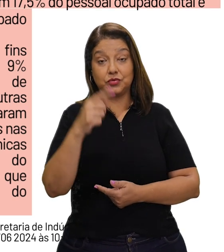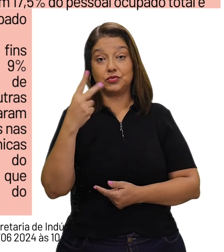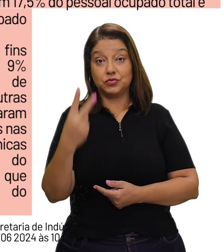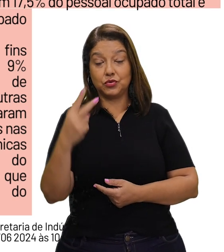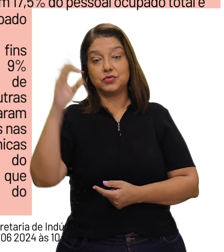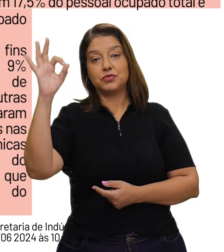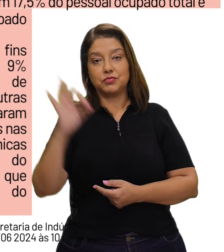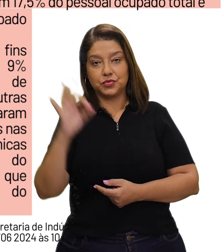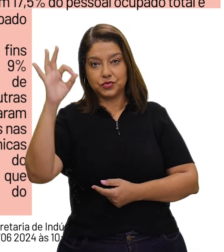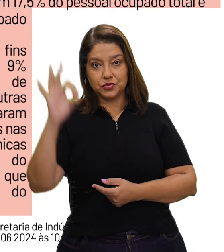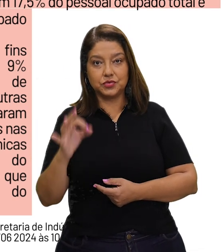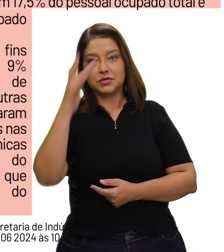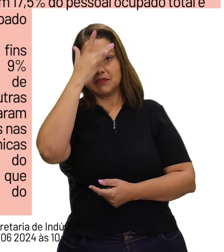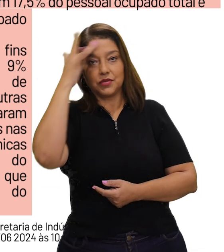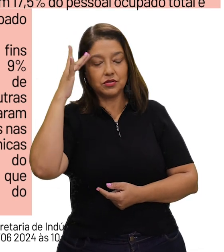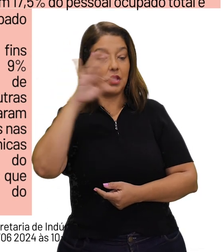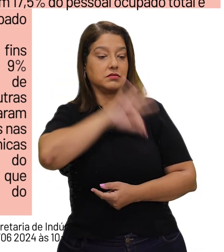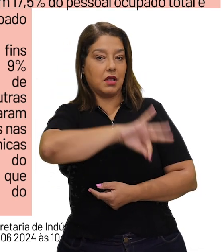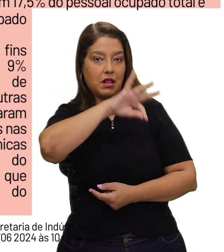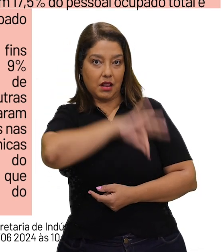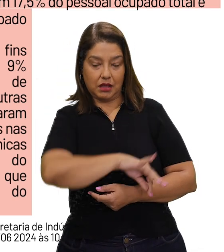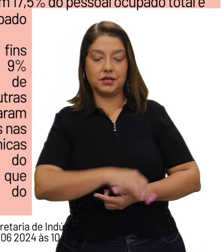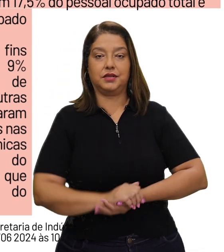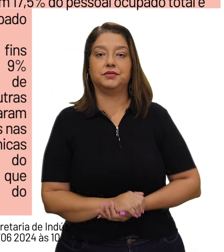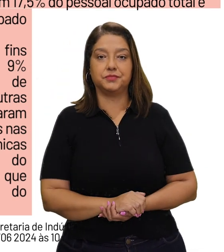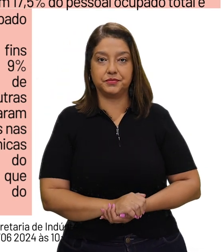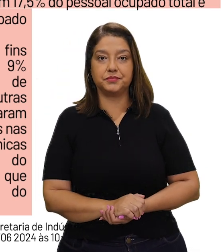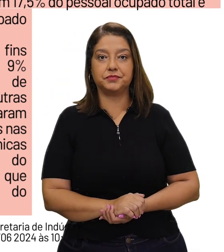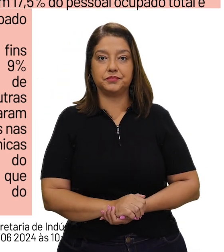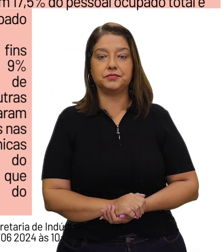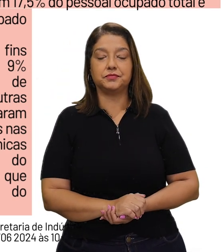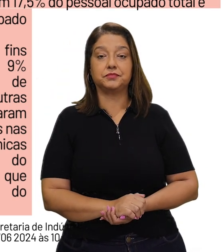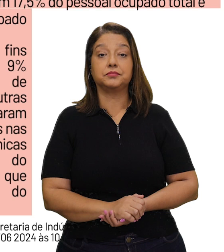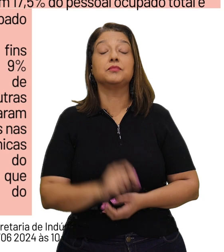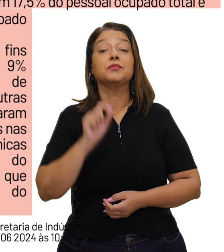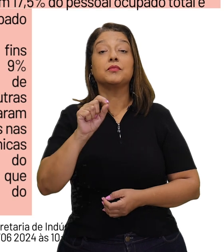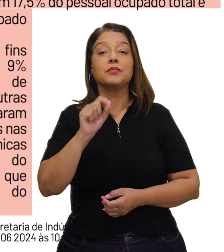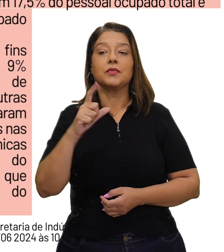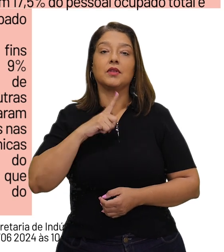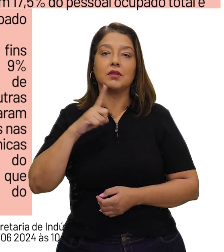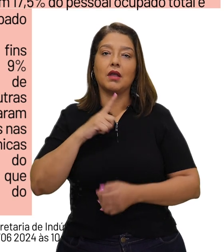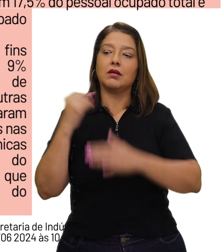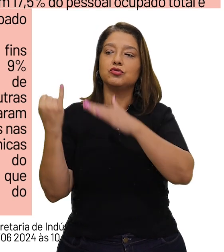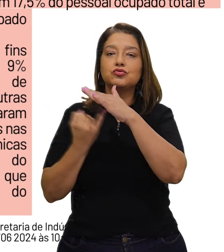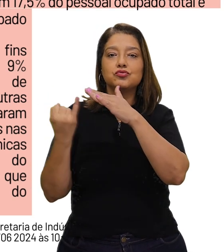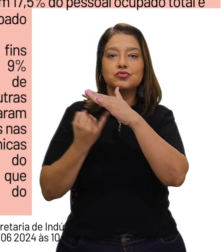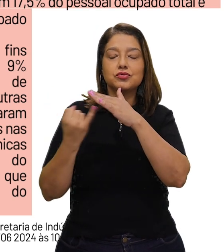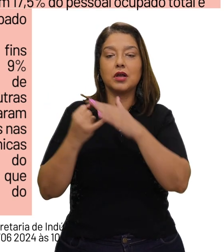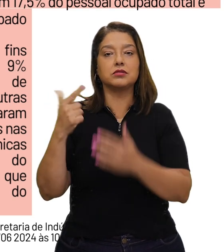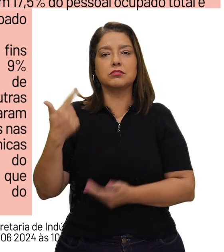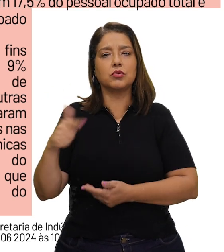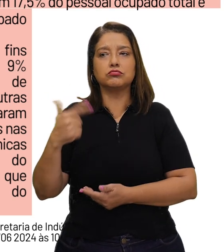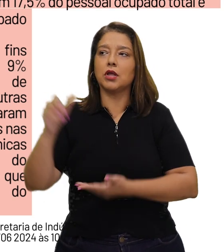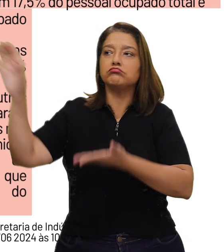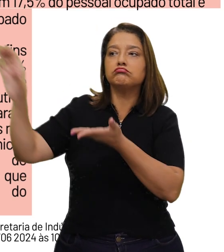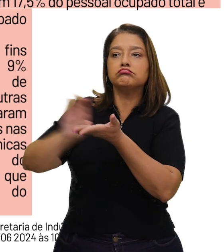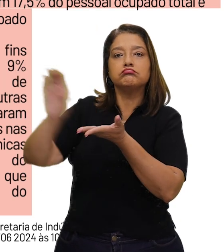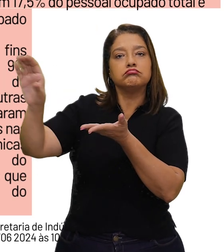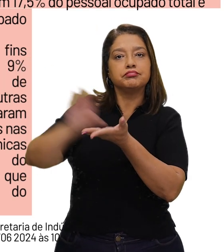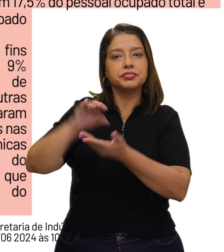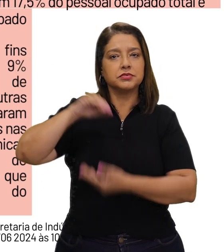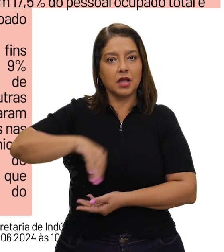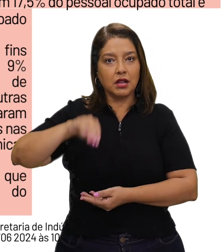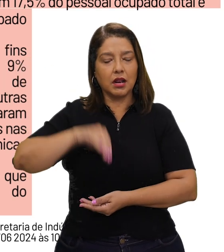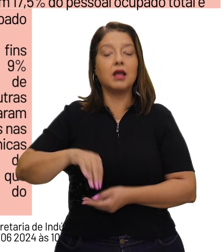22,2% do pessoal ocupado assalariado. As entidades sem fins lucrativos representam 9%